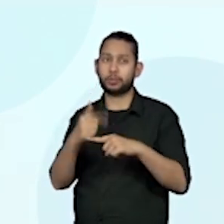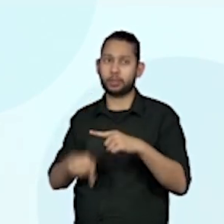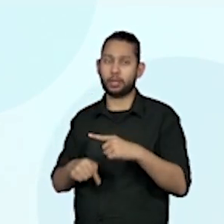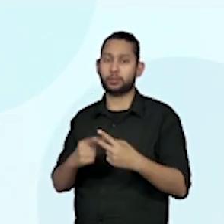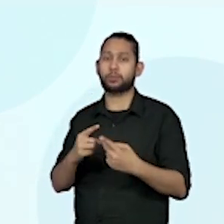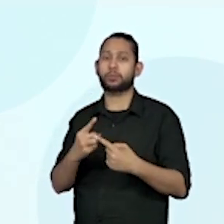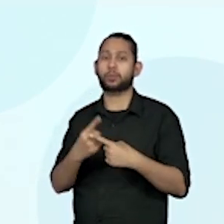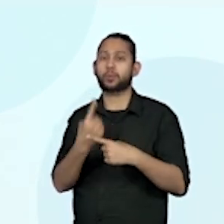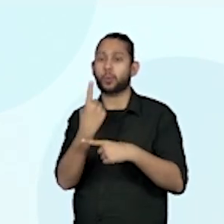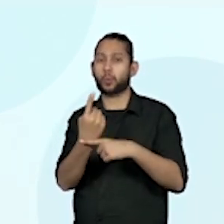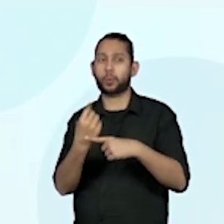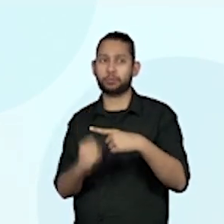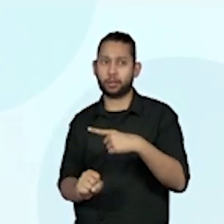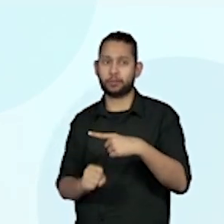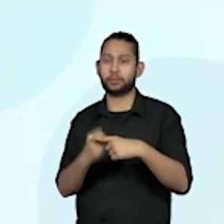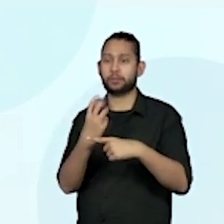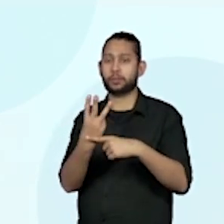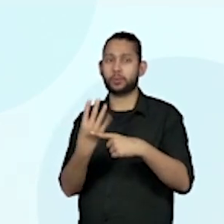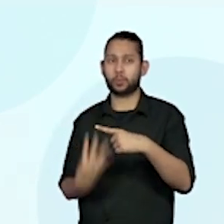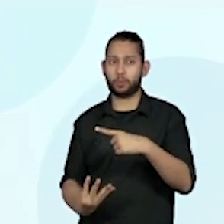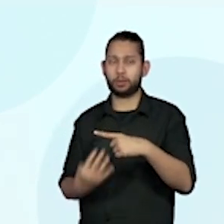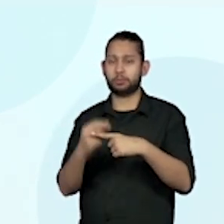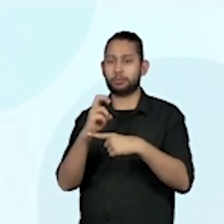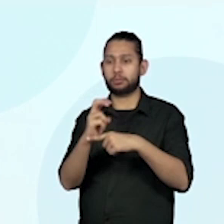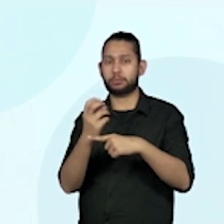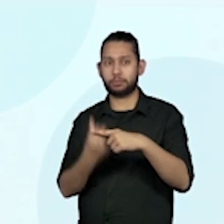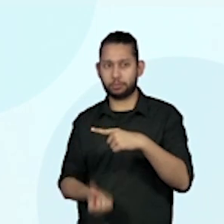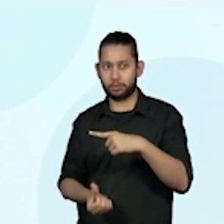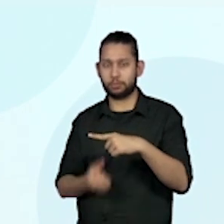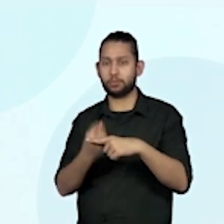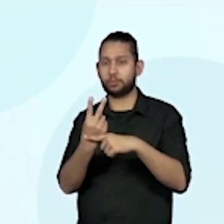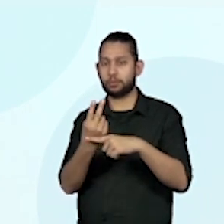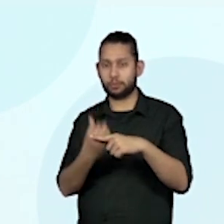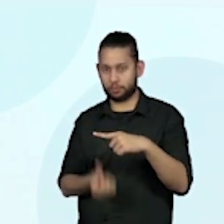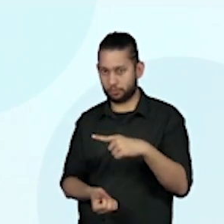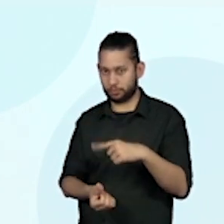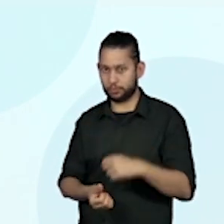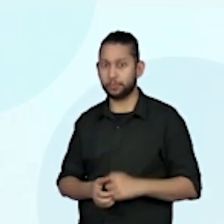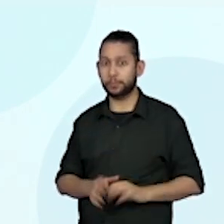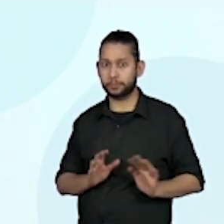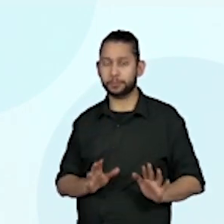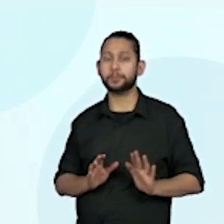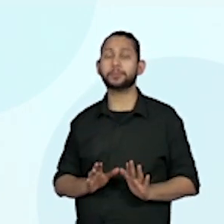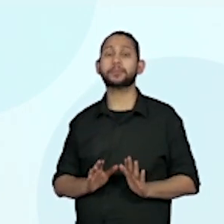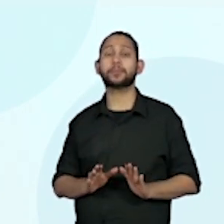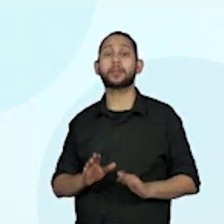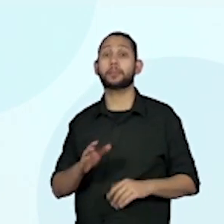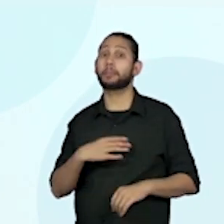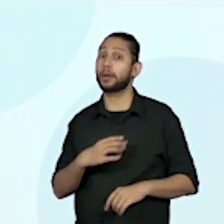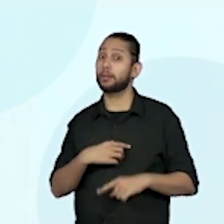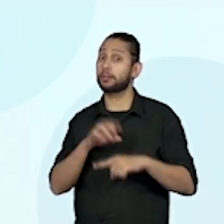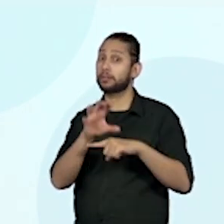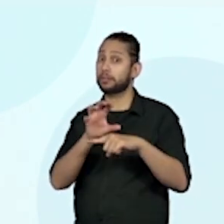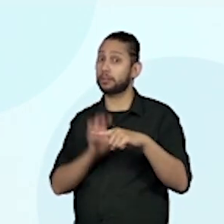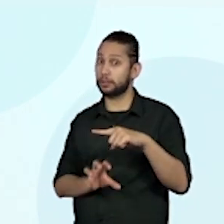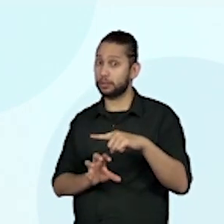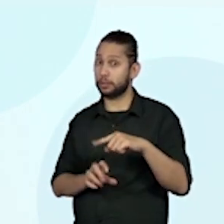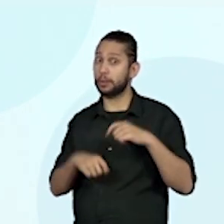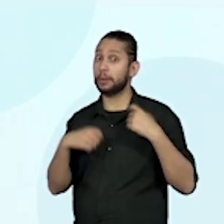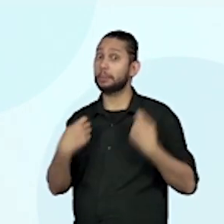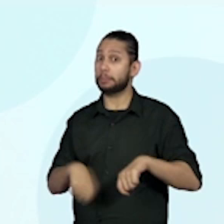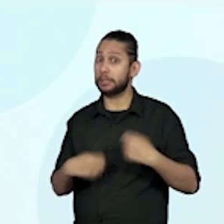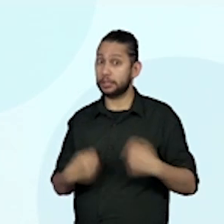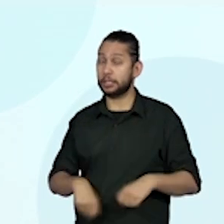1/8, 3/4, 5/6 e 2/6. Pessoal, primeiro, para ser uma fração, a imagem tem que